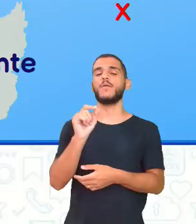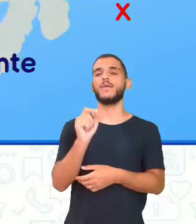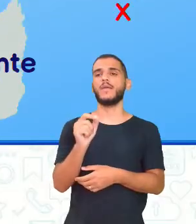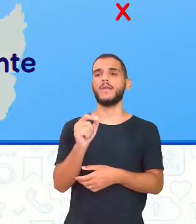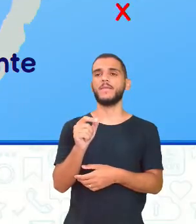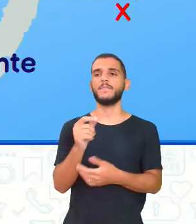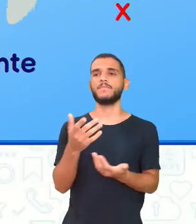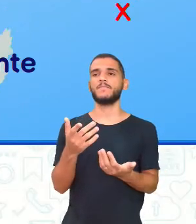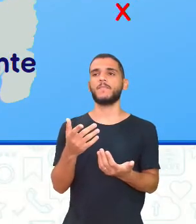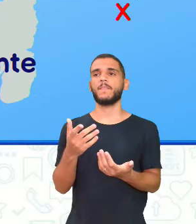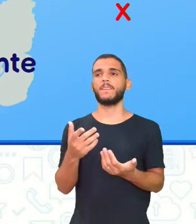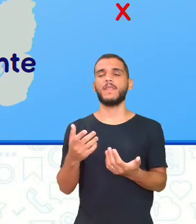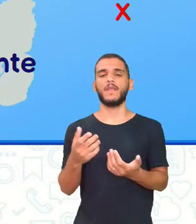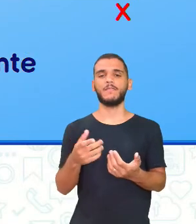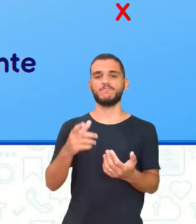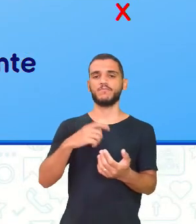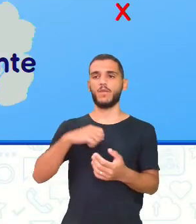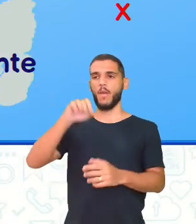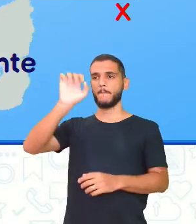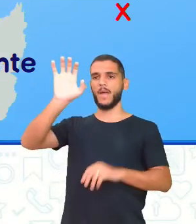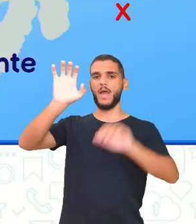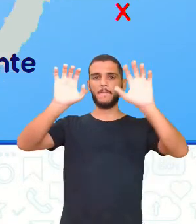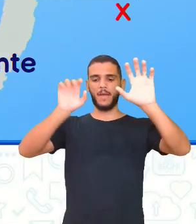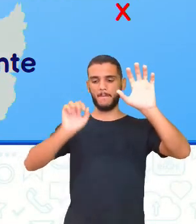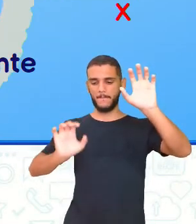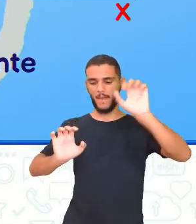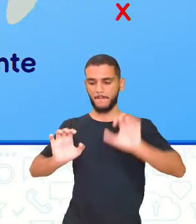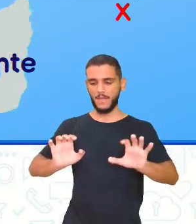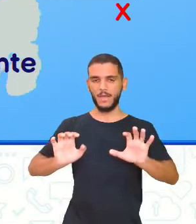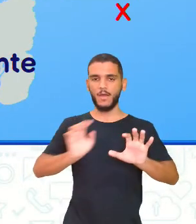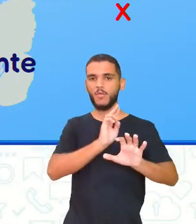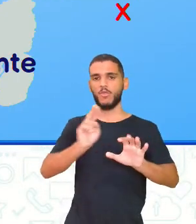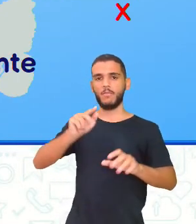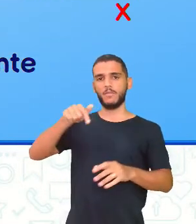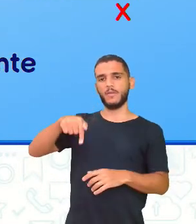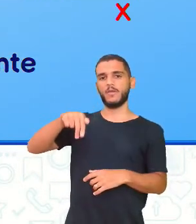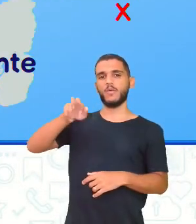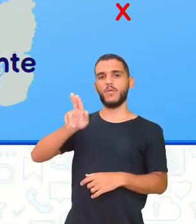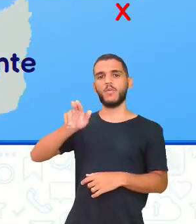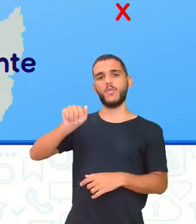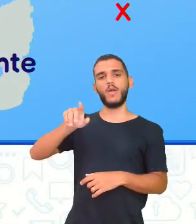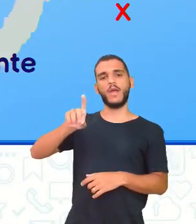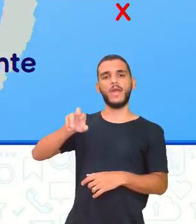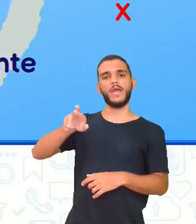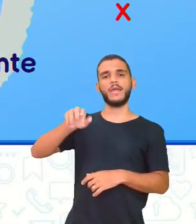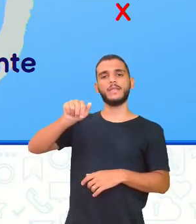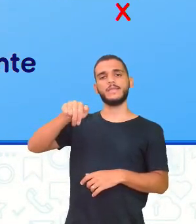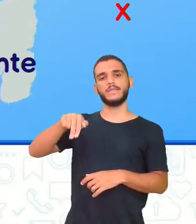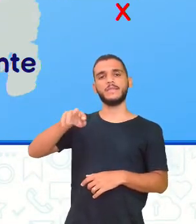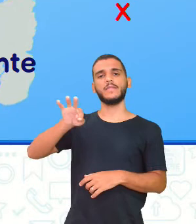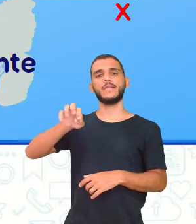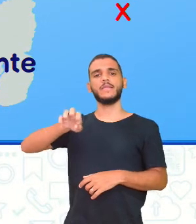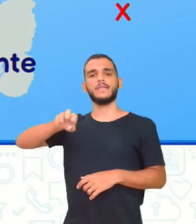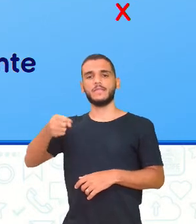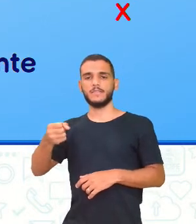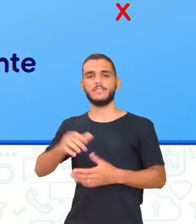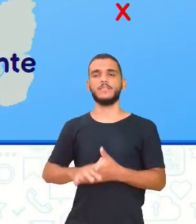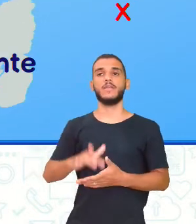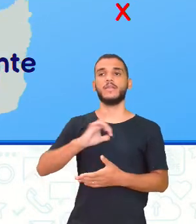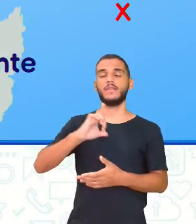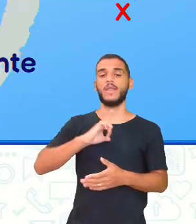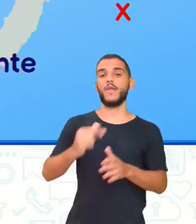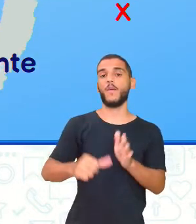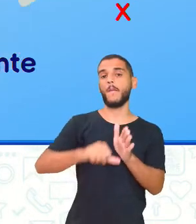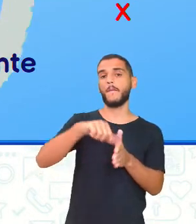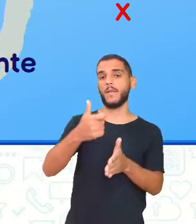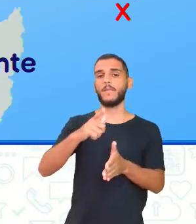perceber que essa é a ordenação, é o padrão. Eu digo que o primeiro quadrante é o que está na